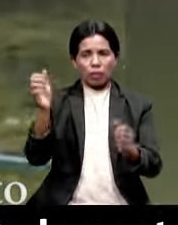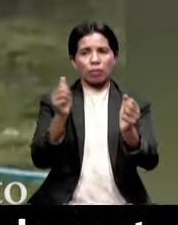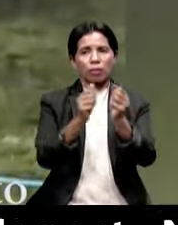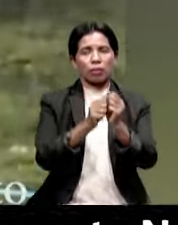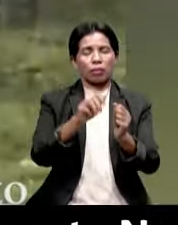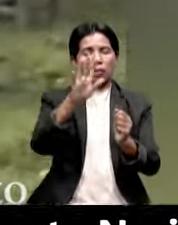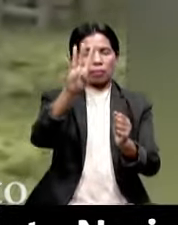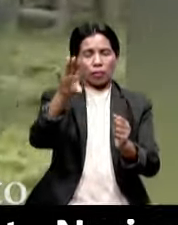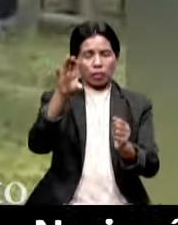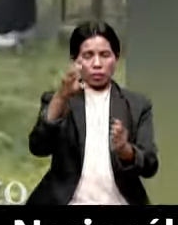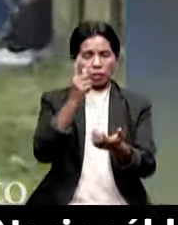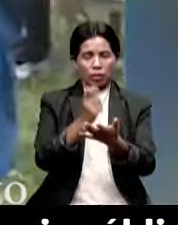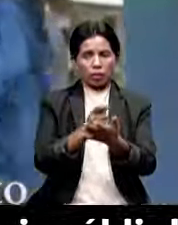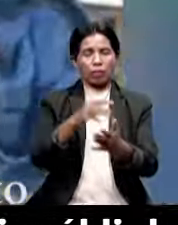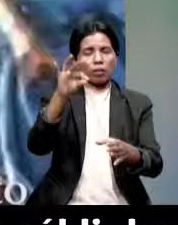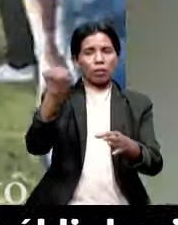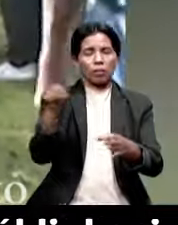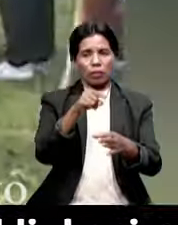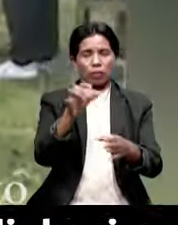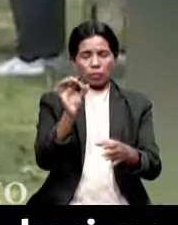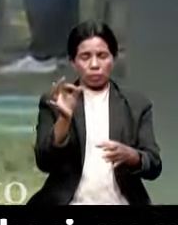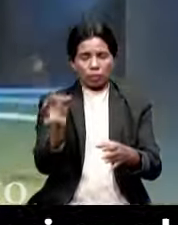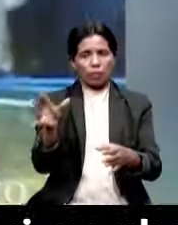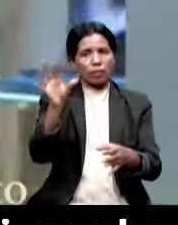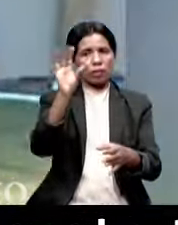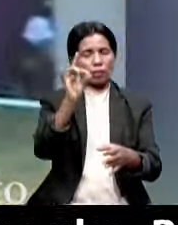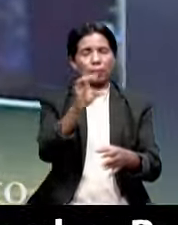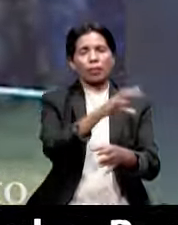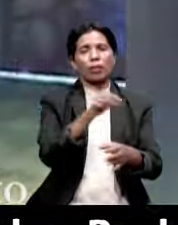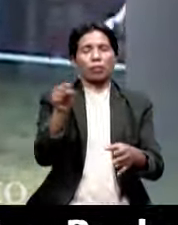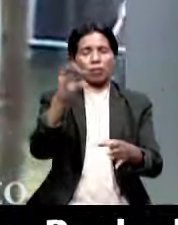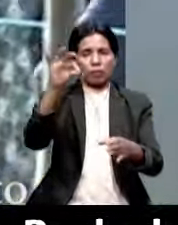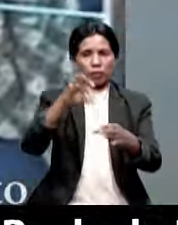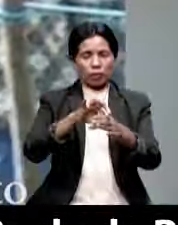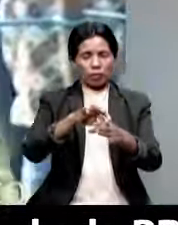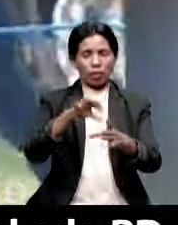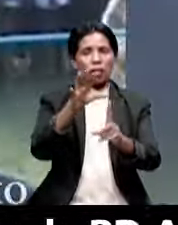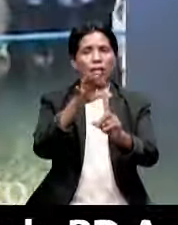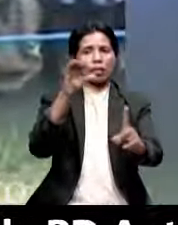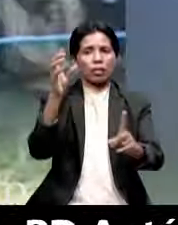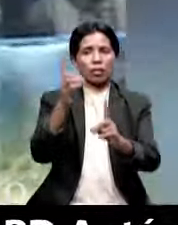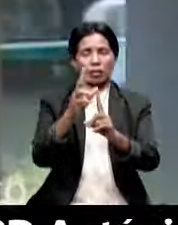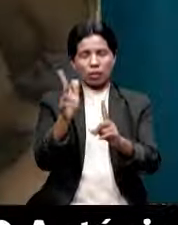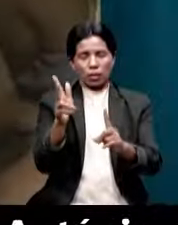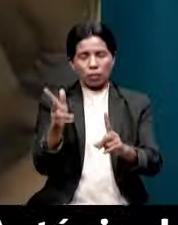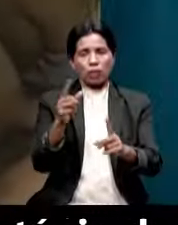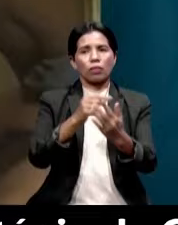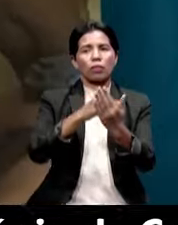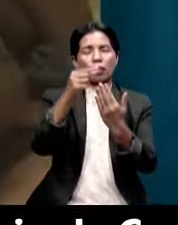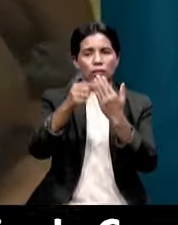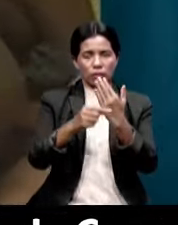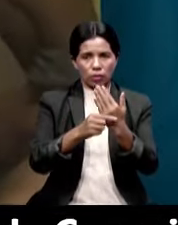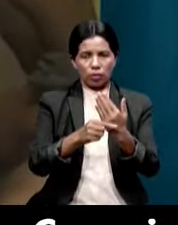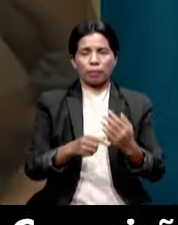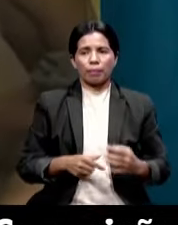atu sahat liu no votante ho pursentu sianul resinwalu pontu nenu resinen mak vota iha elisang lorong tonlulu fulan agostu ringwida atu siya